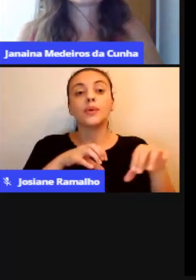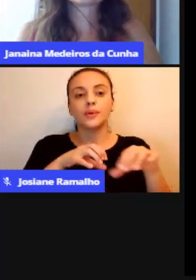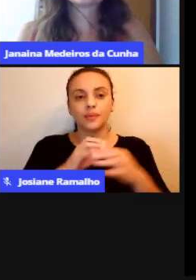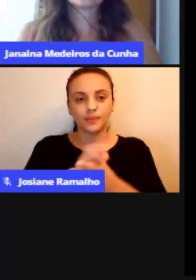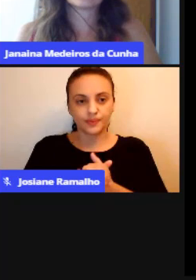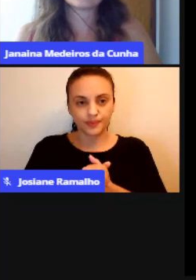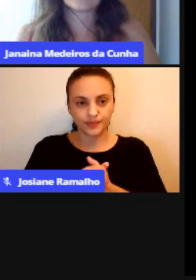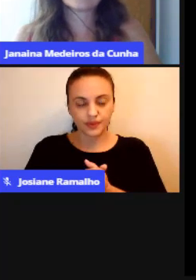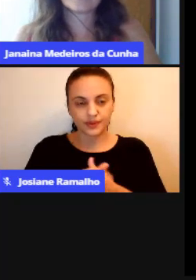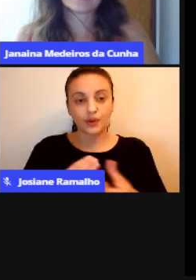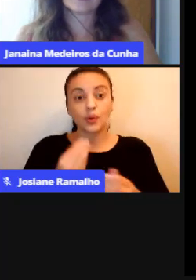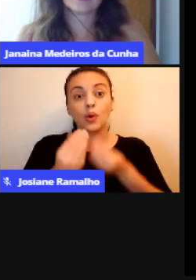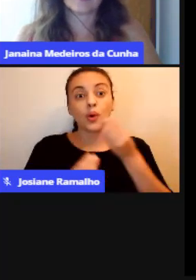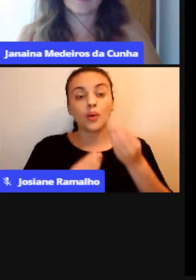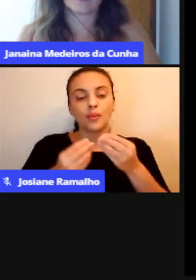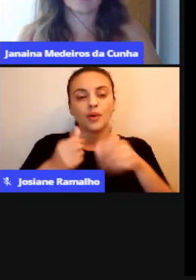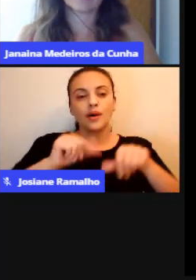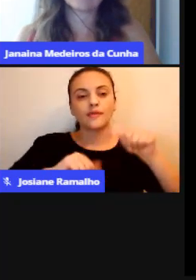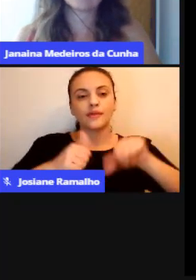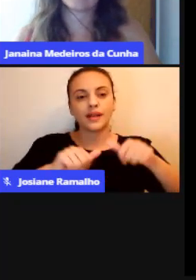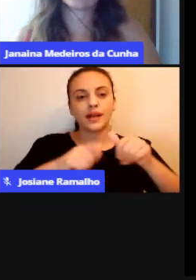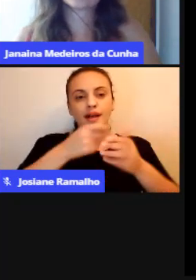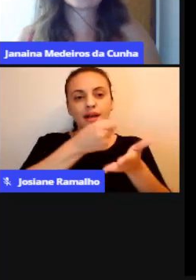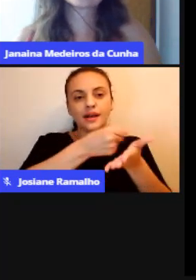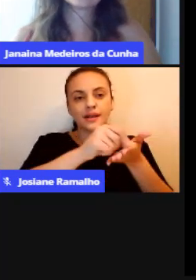Como que a gente vai avaliar essa escrita agora? Realmente a escrita fica